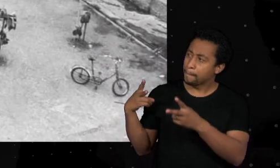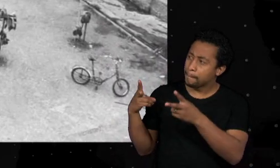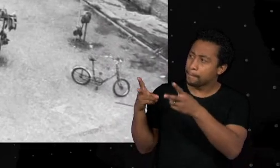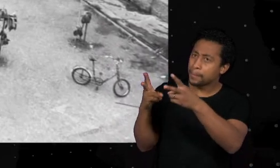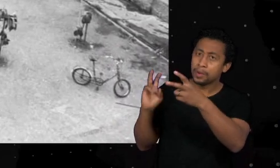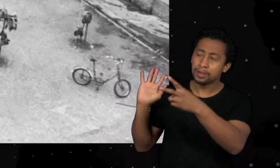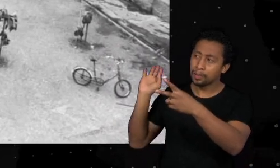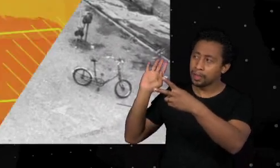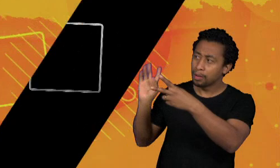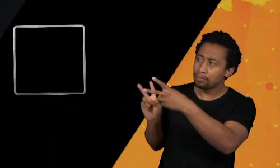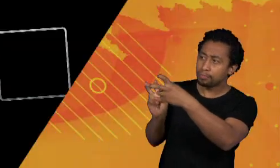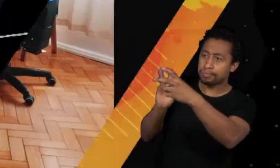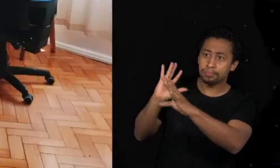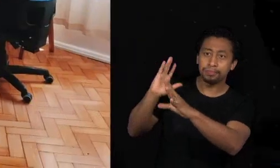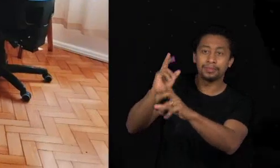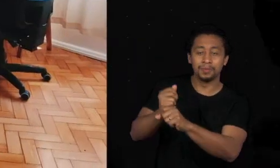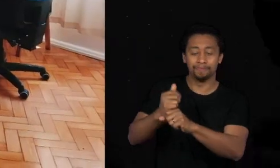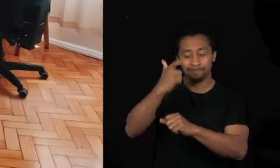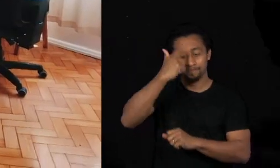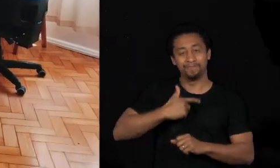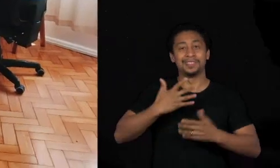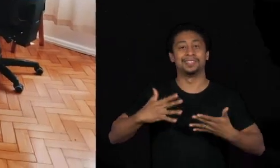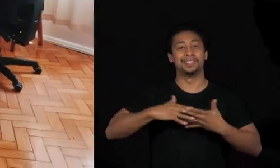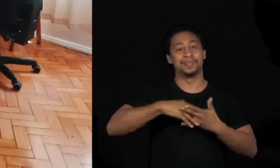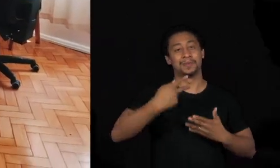e cidadãs do Brasil.